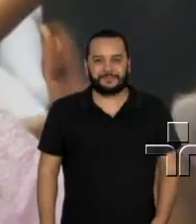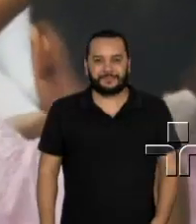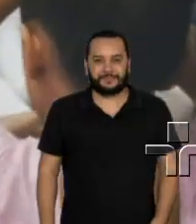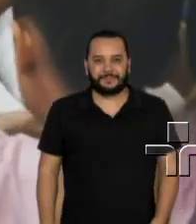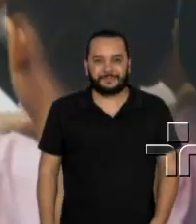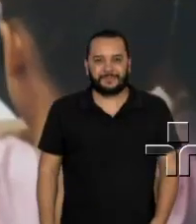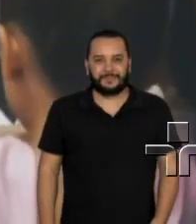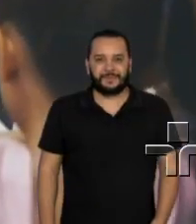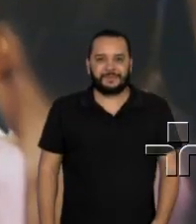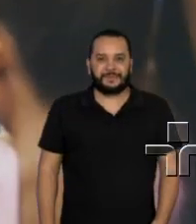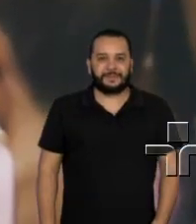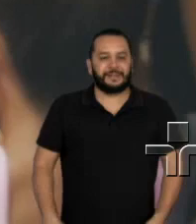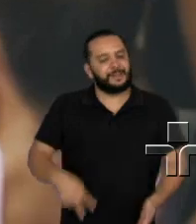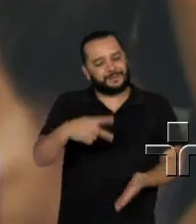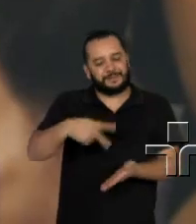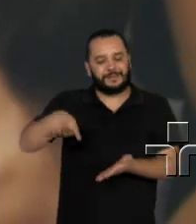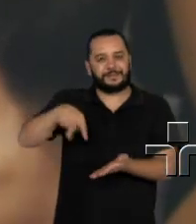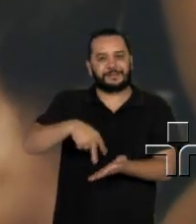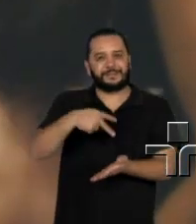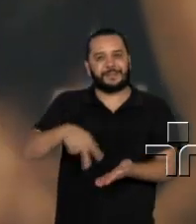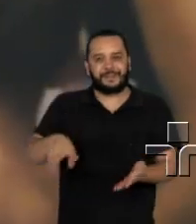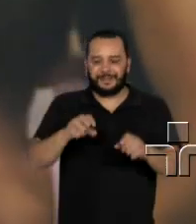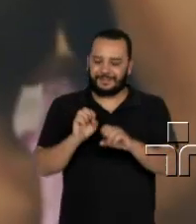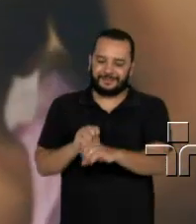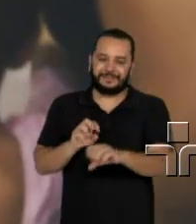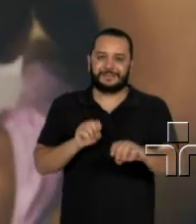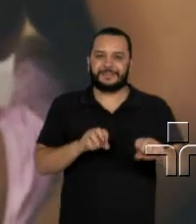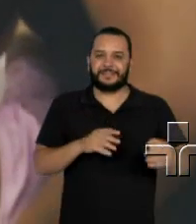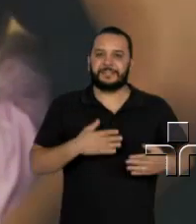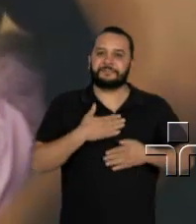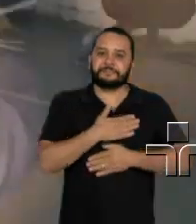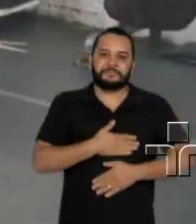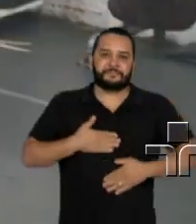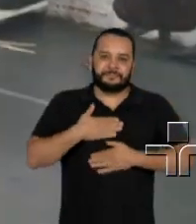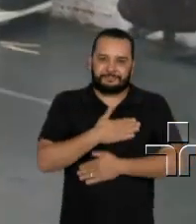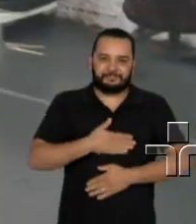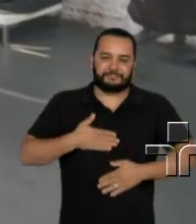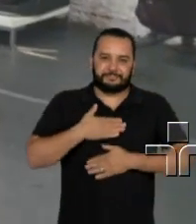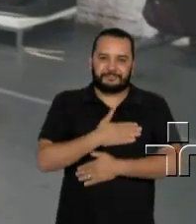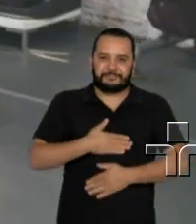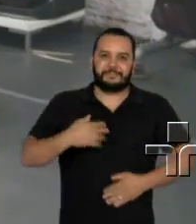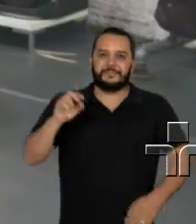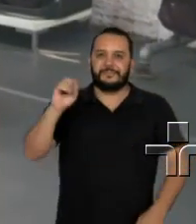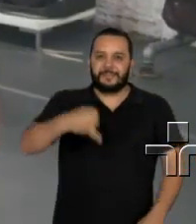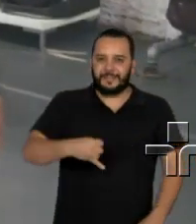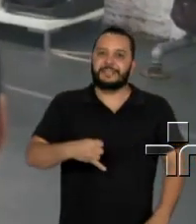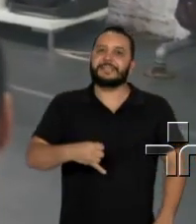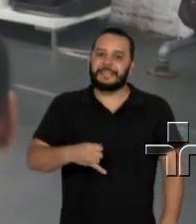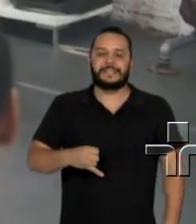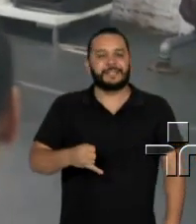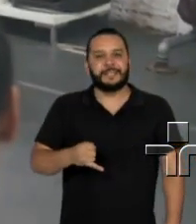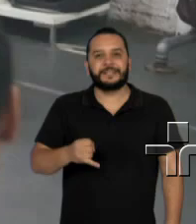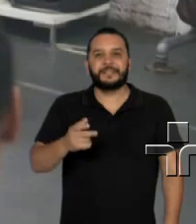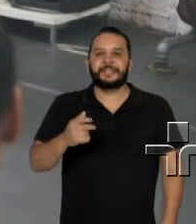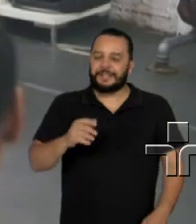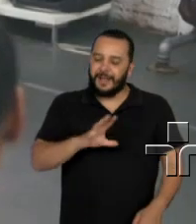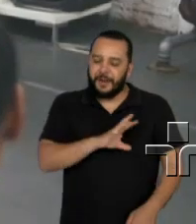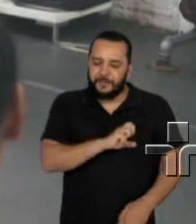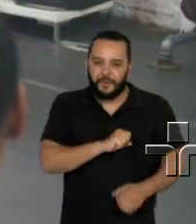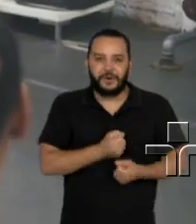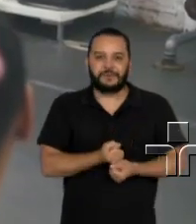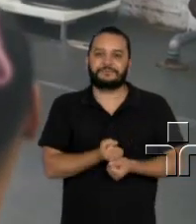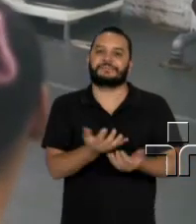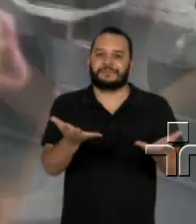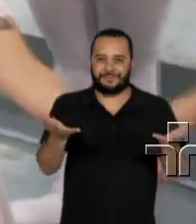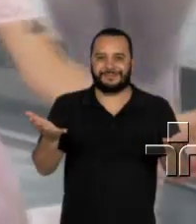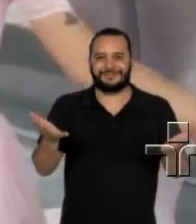dançar ensinar é muito prazeroso tudo isso né sinto obrigado de verdade como amor pra mim